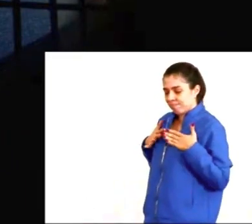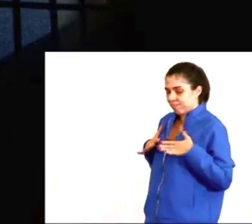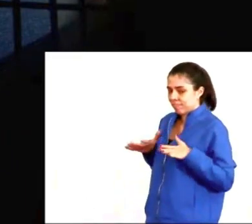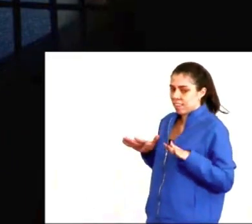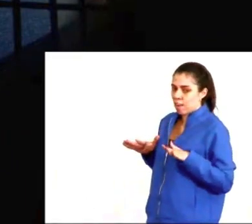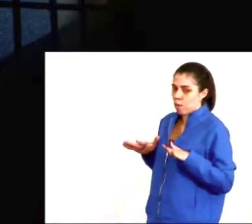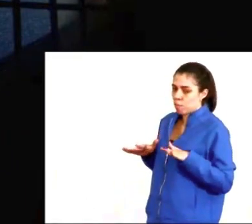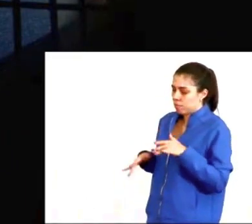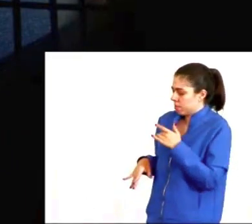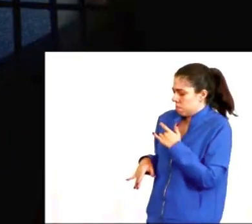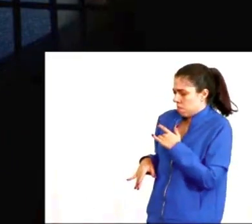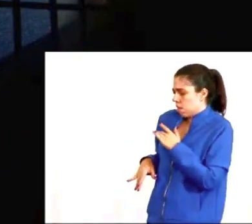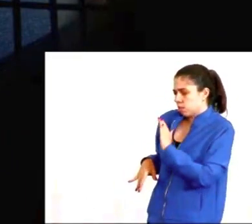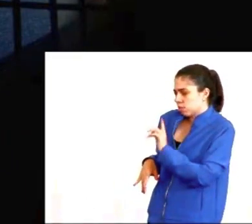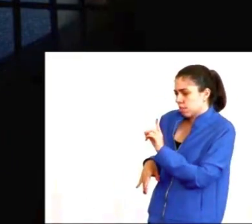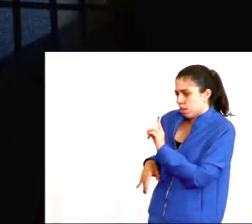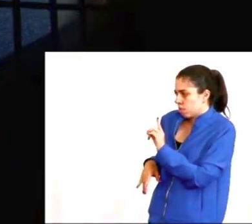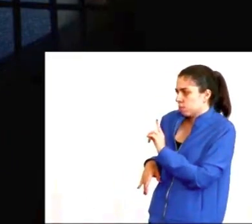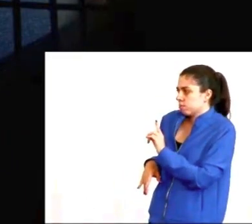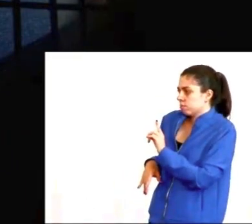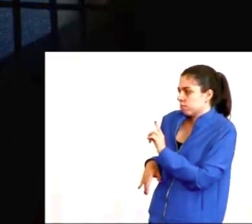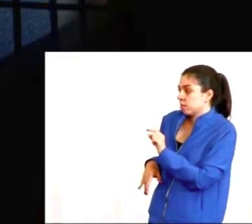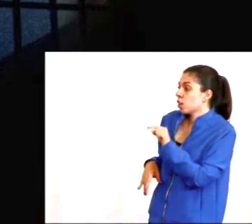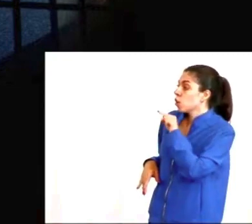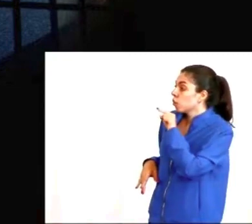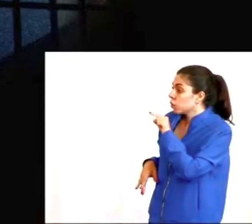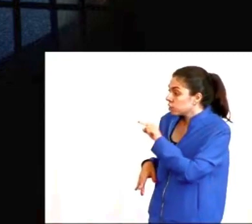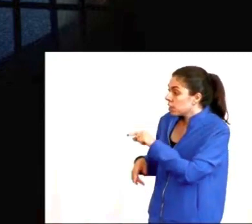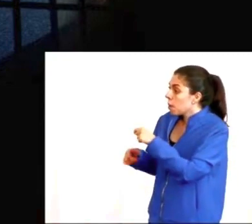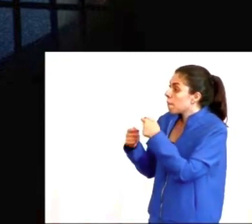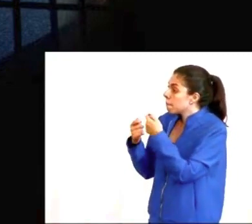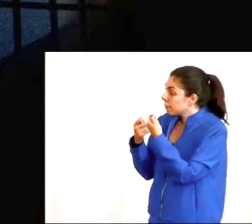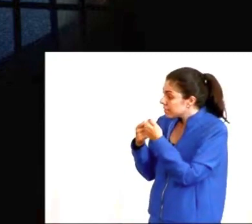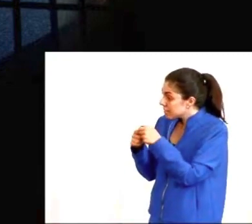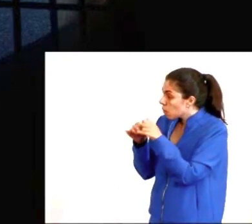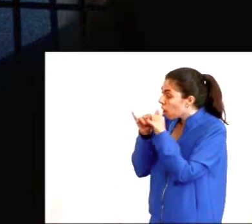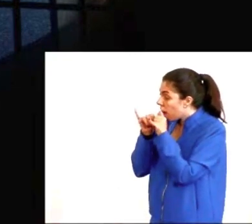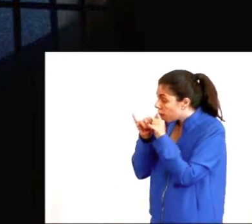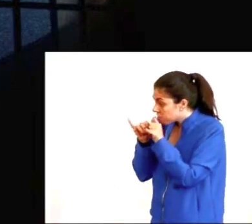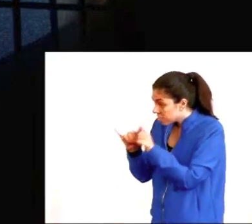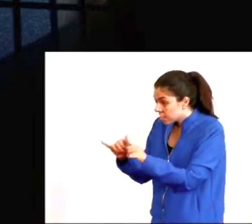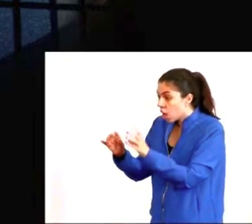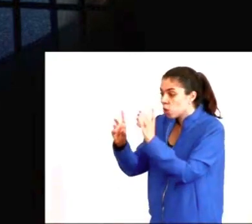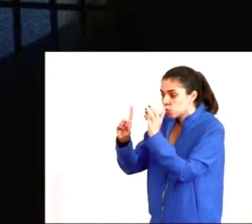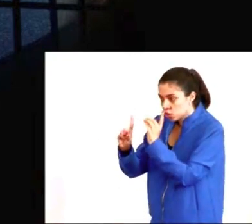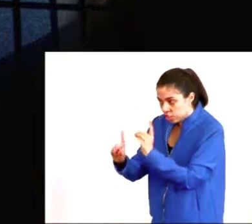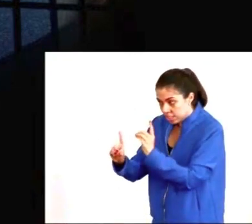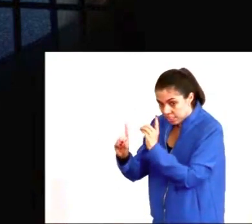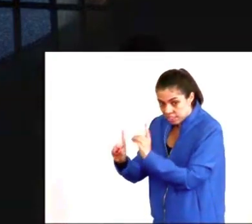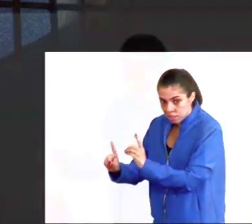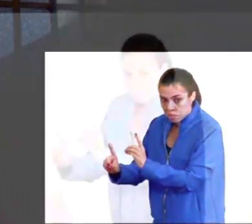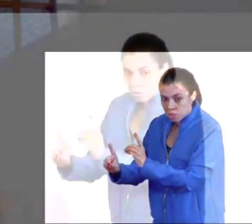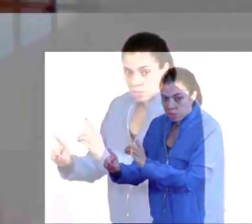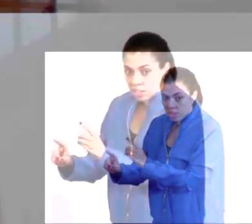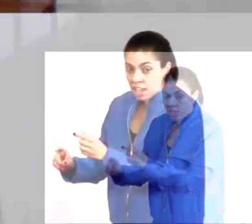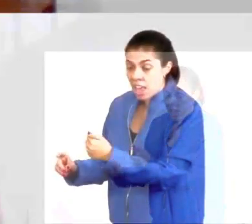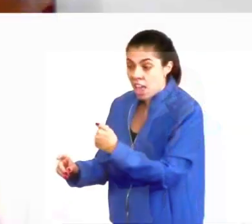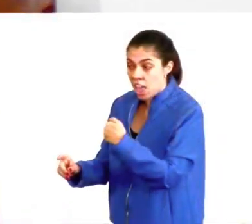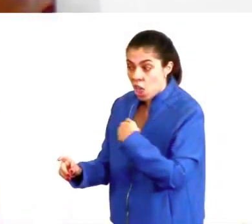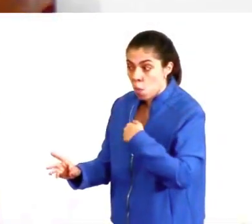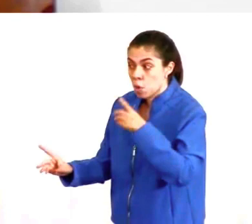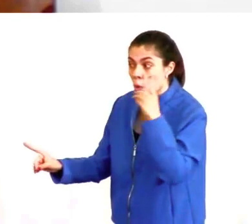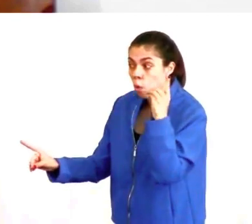avisar a meus irmãos que se dirijam a Galiléia e lá me verão. Galiléia,